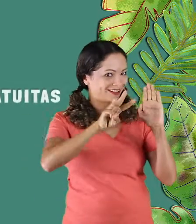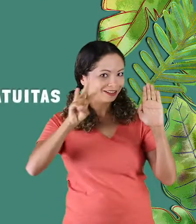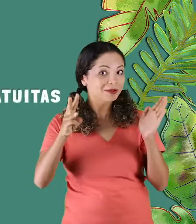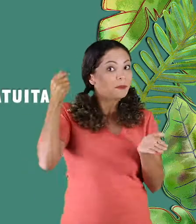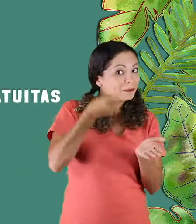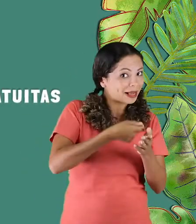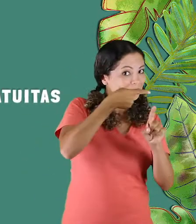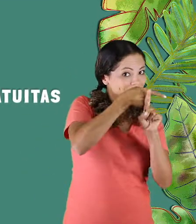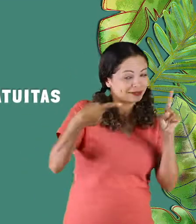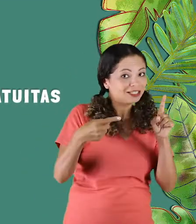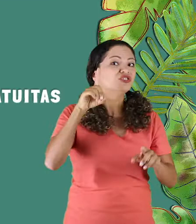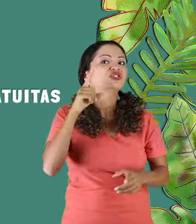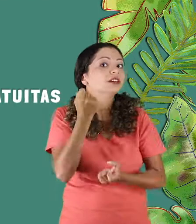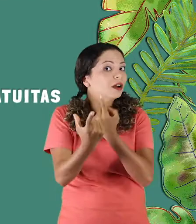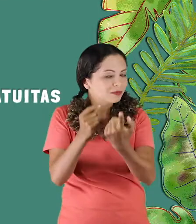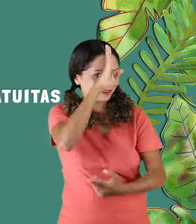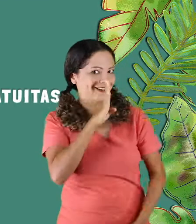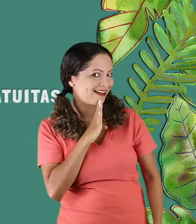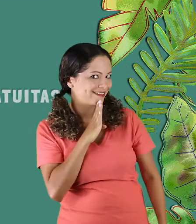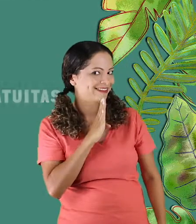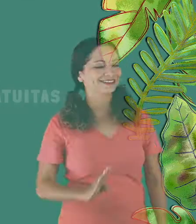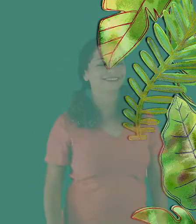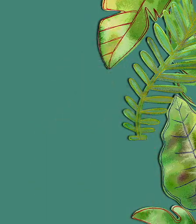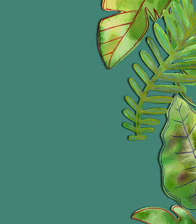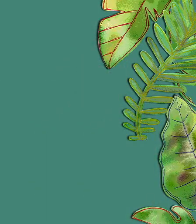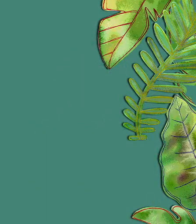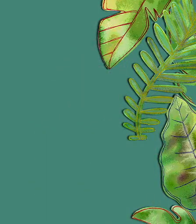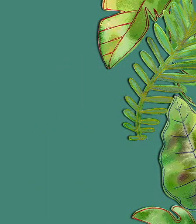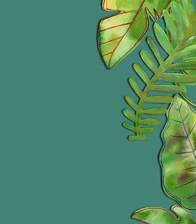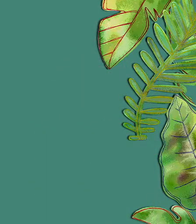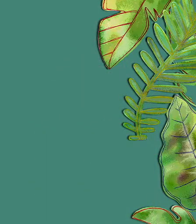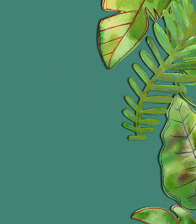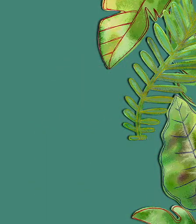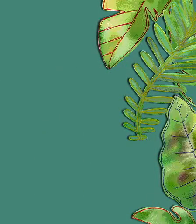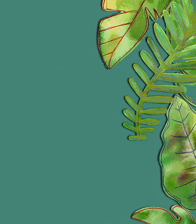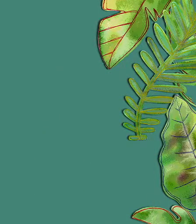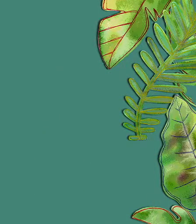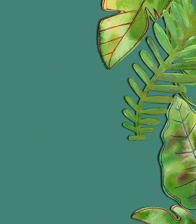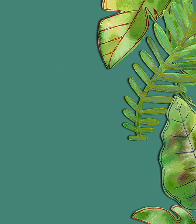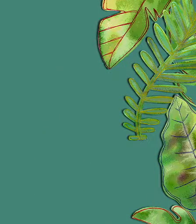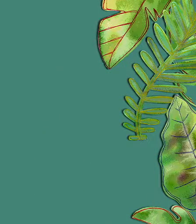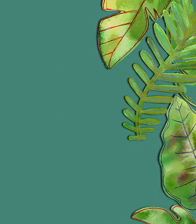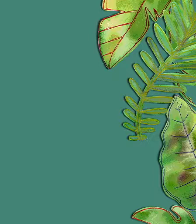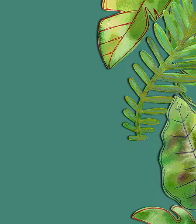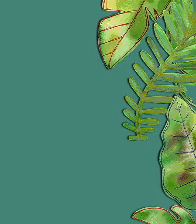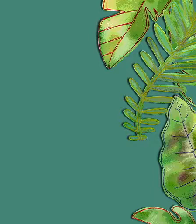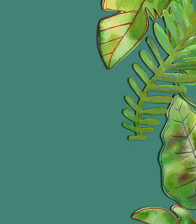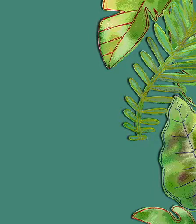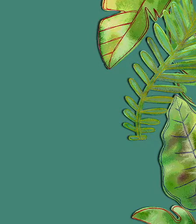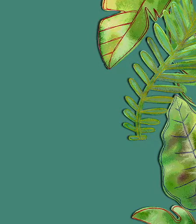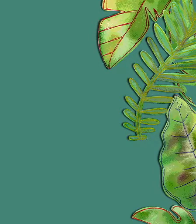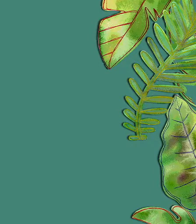em bb.com.br/cultura. Meia entrada para todos. Algumas sessões gratuitas. Produção Lei de Incentivo à Cultura e Bergamota, Produção e